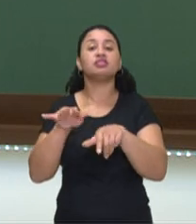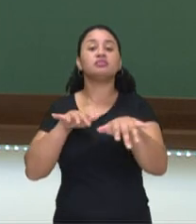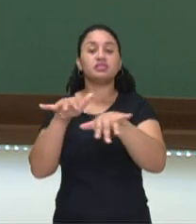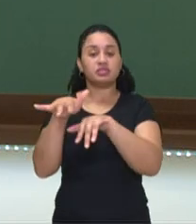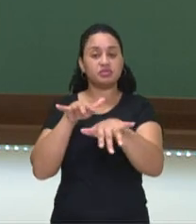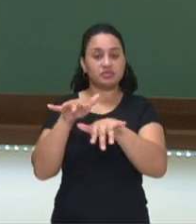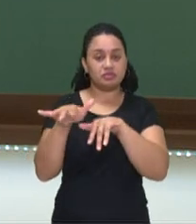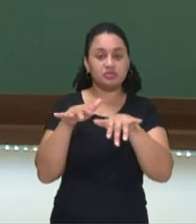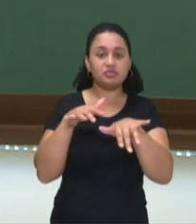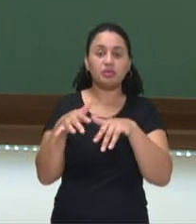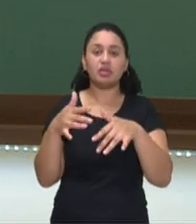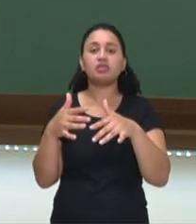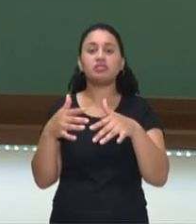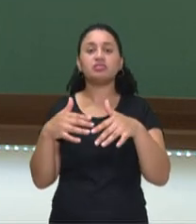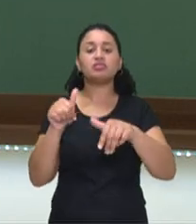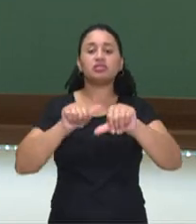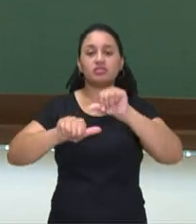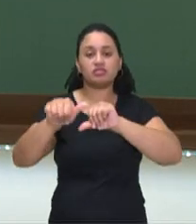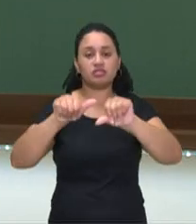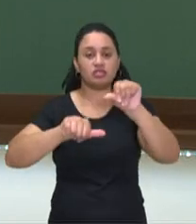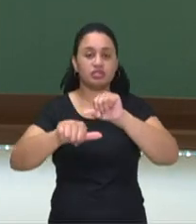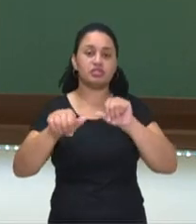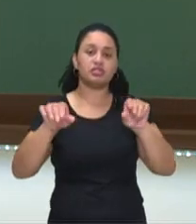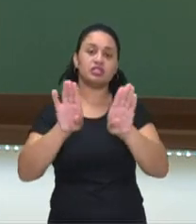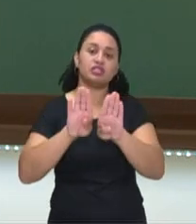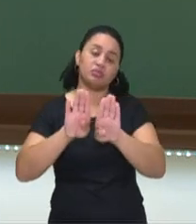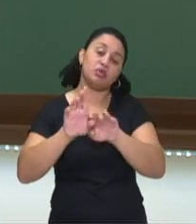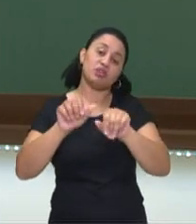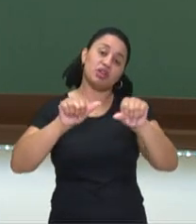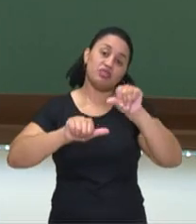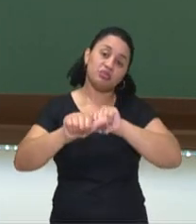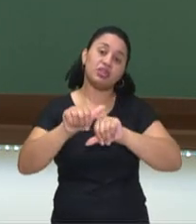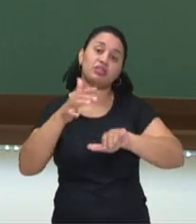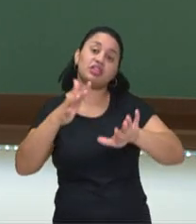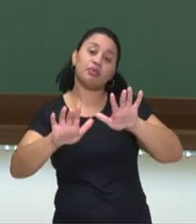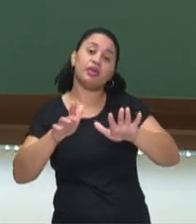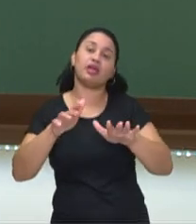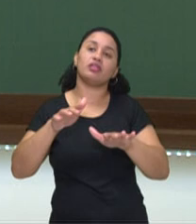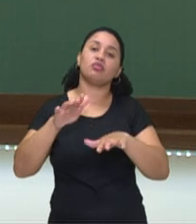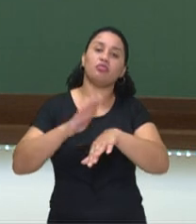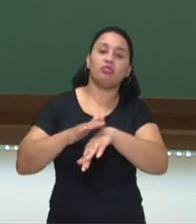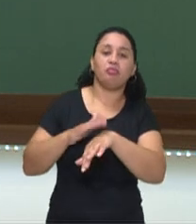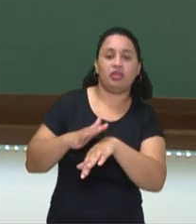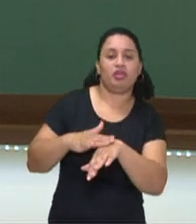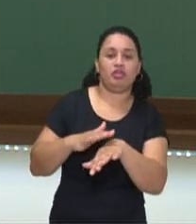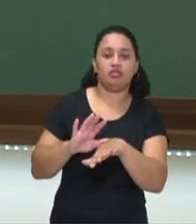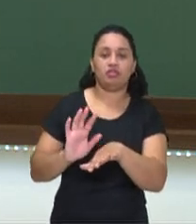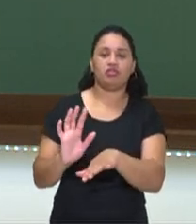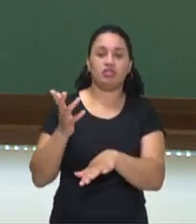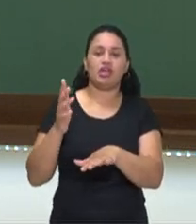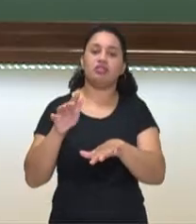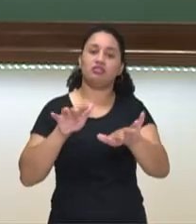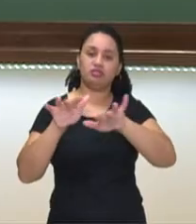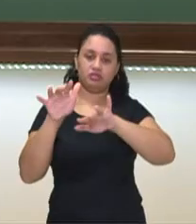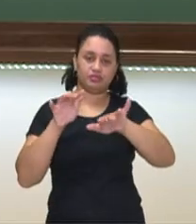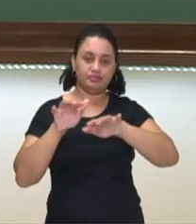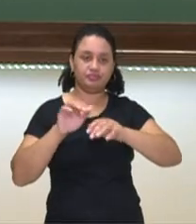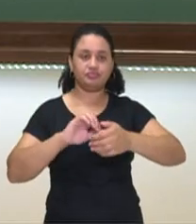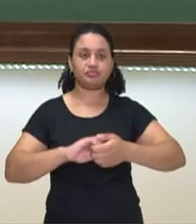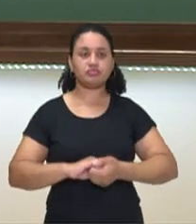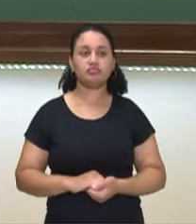constante movimento e transformação. Ela vai mudando conforme acontece ali o